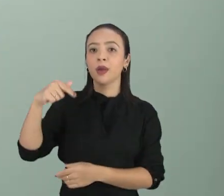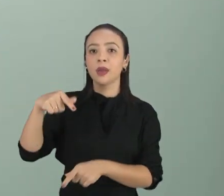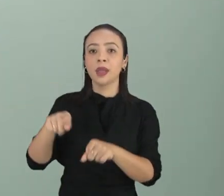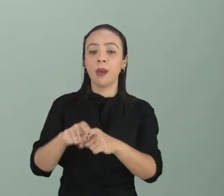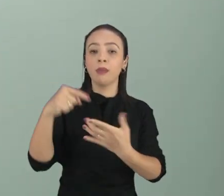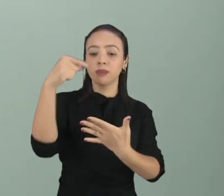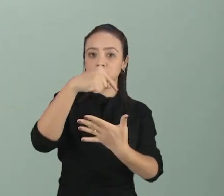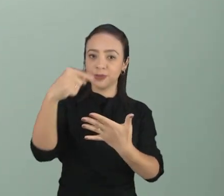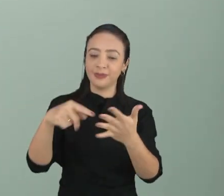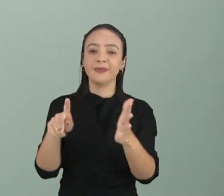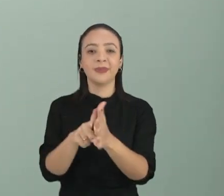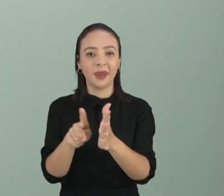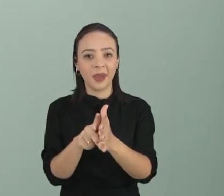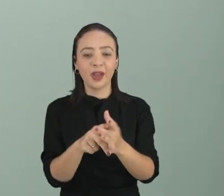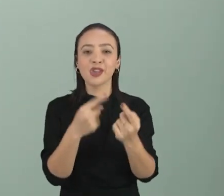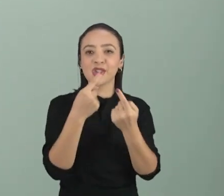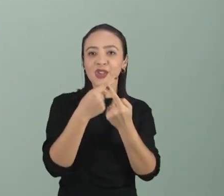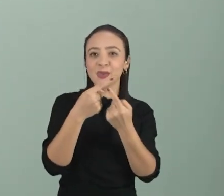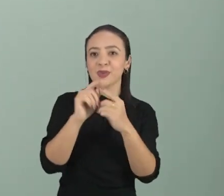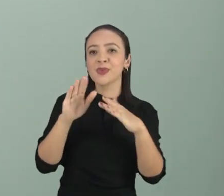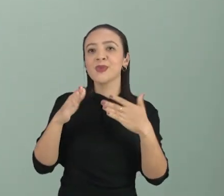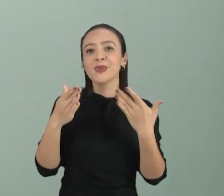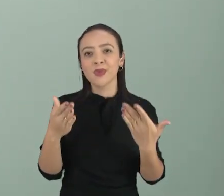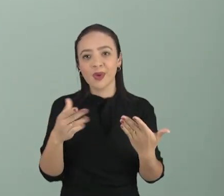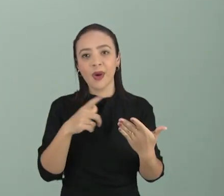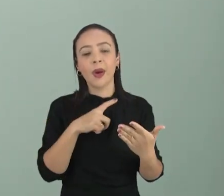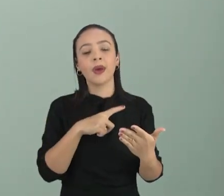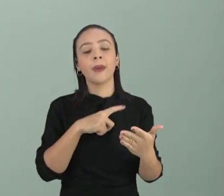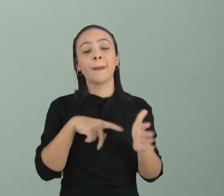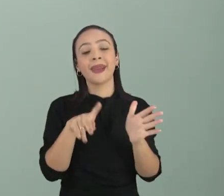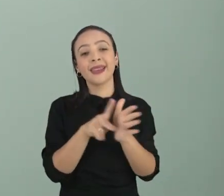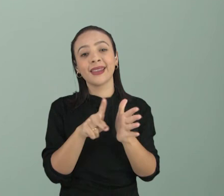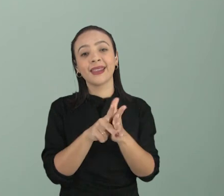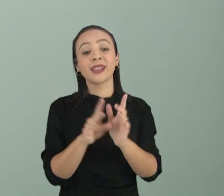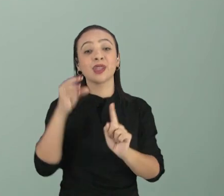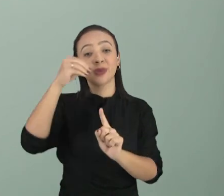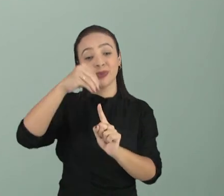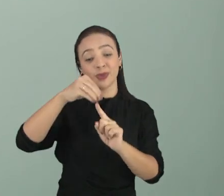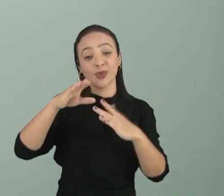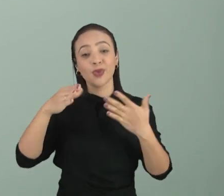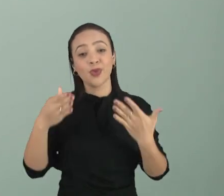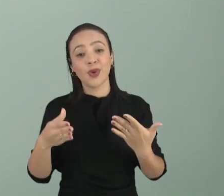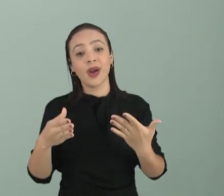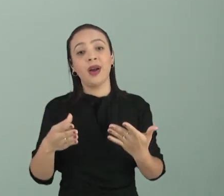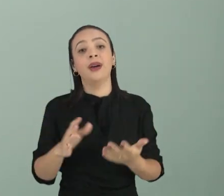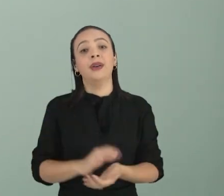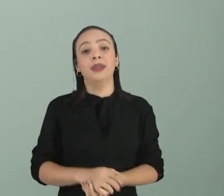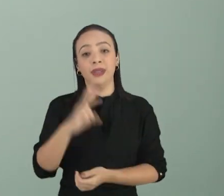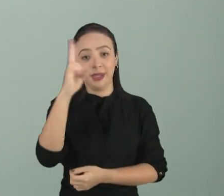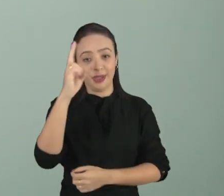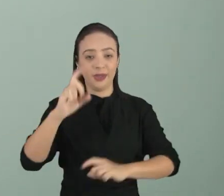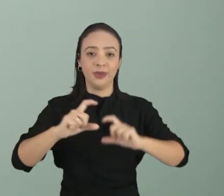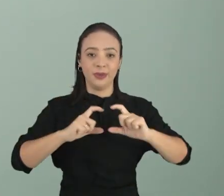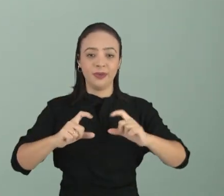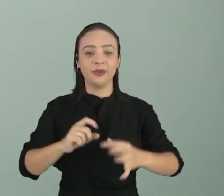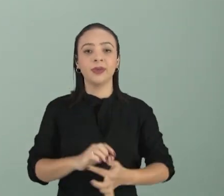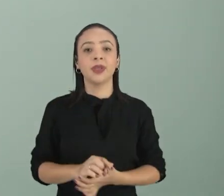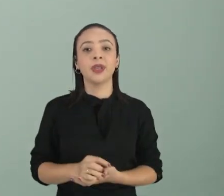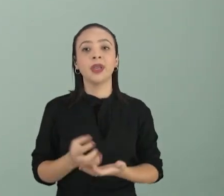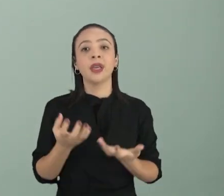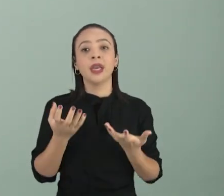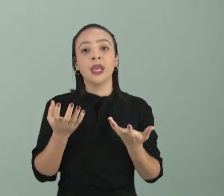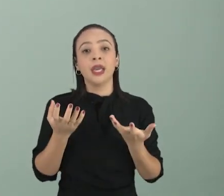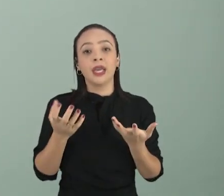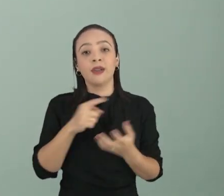os elementos dela, qual a tipologia que ela faz parte, qual o objetivo das histórias em quadrinhos. Espero que vocês